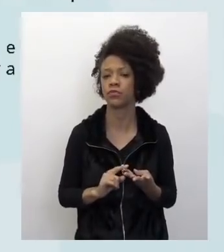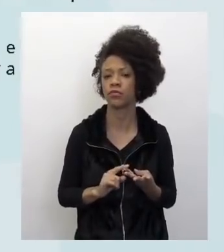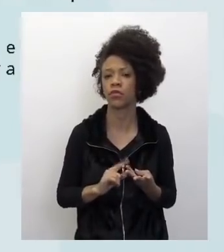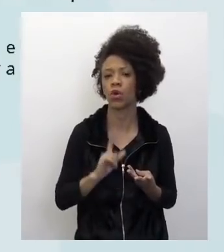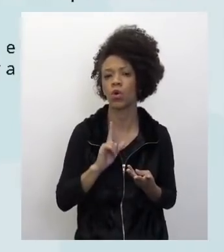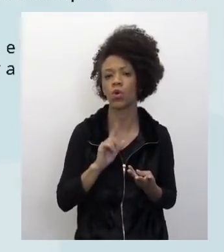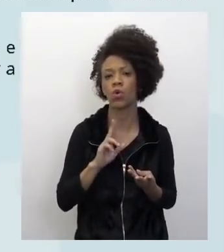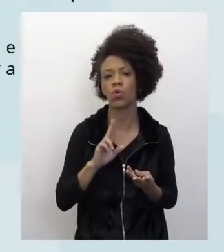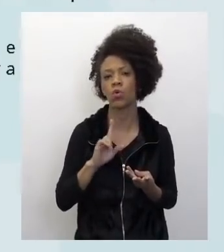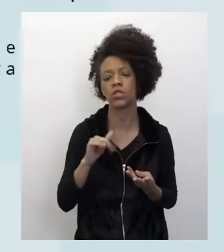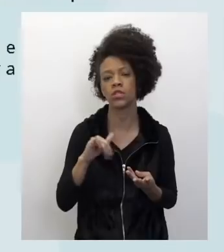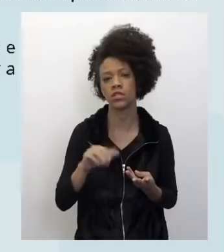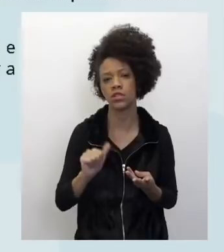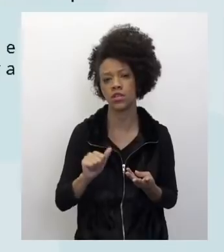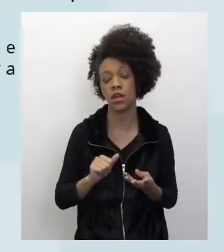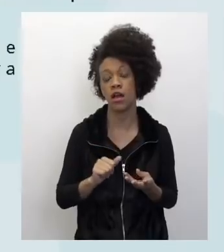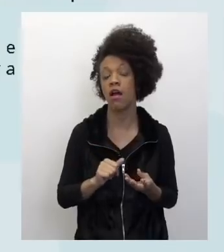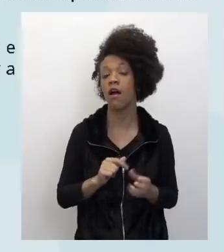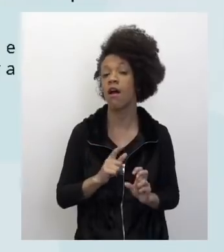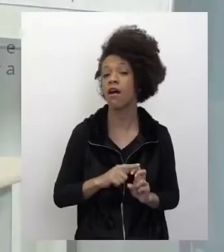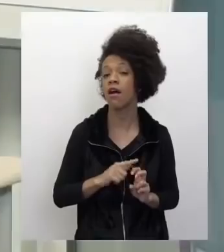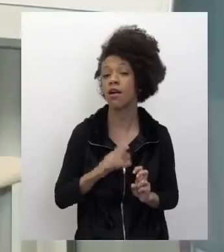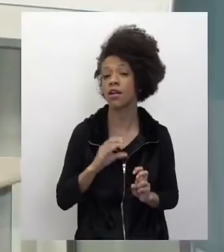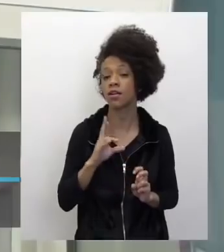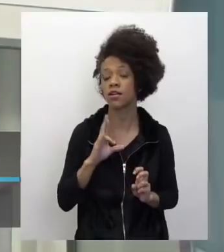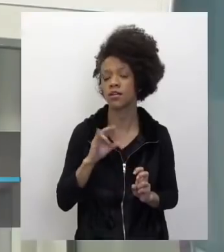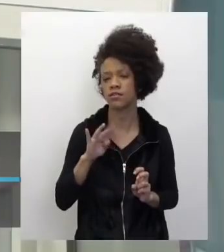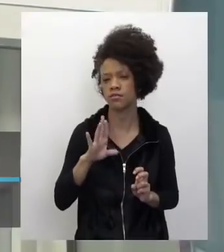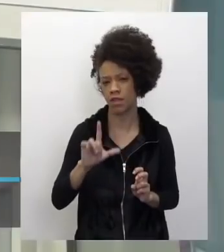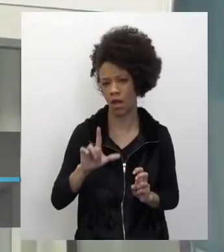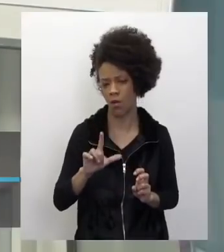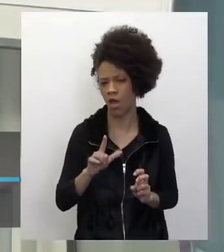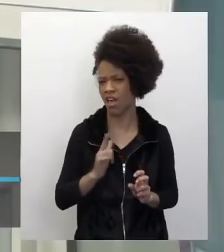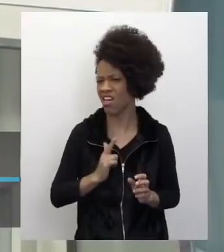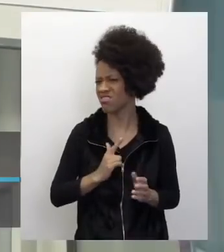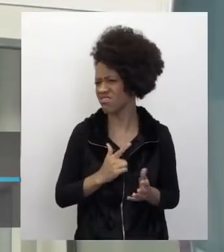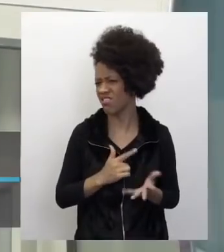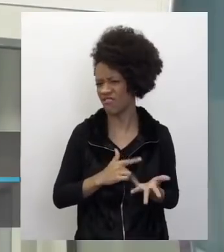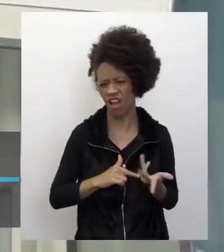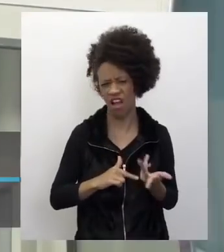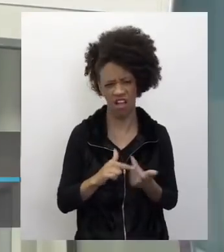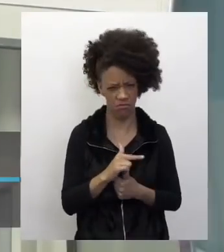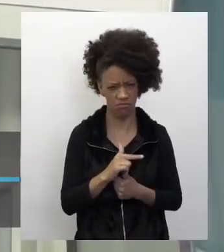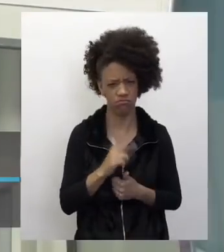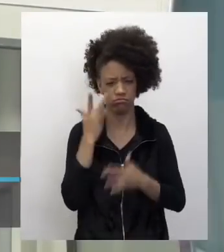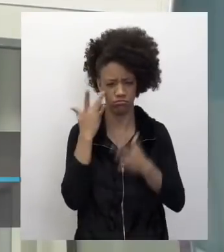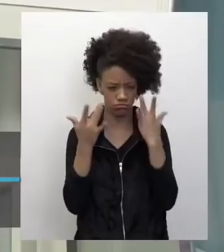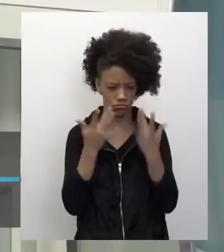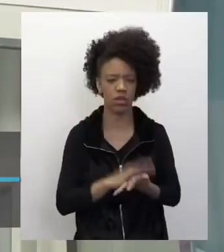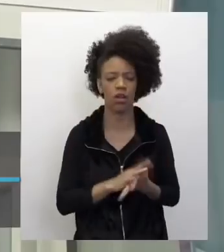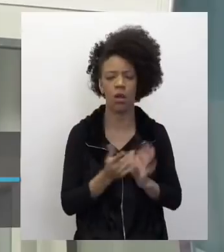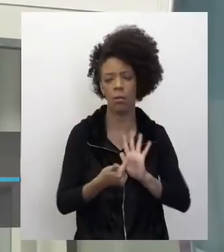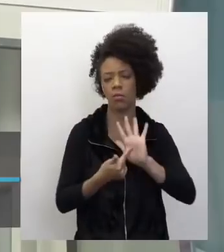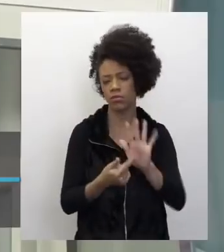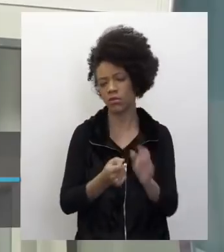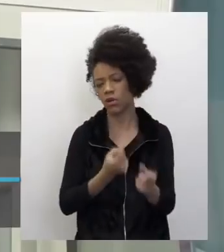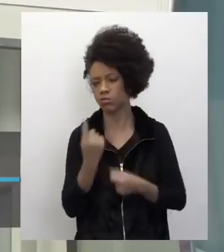Luzia, Cristal, entre outros, tá, turma? Tem outros espetáculos, eu trouxe só alguns para vocês